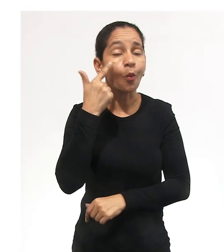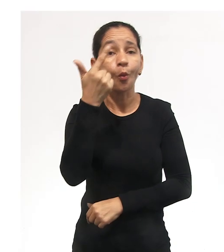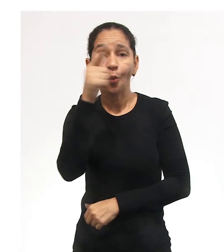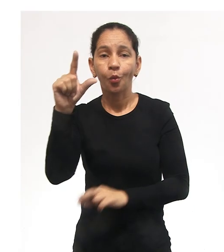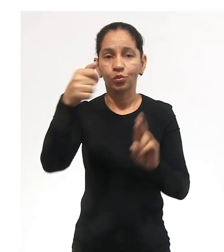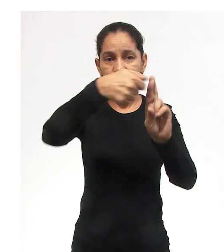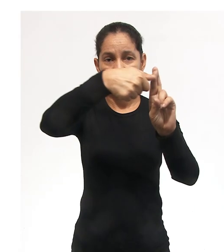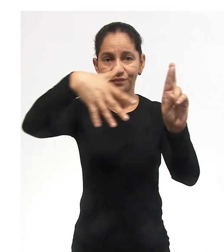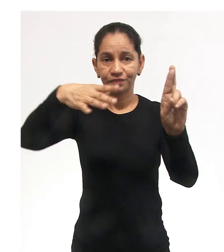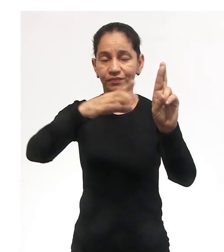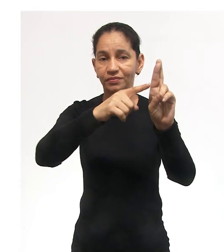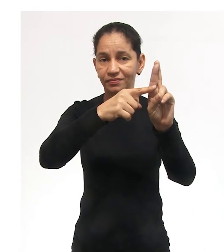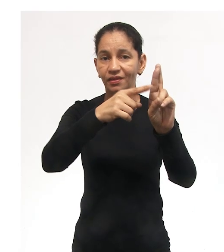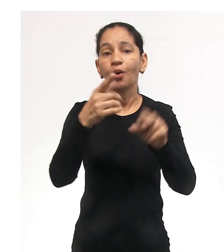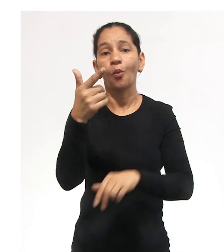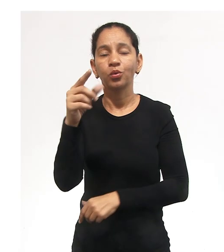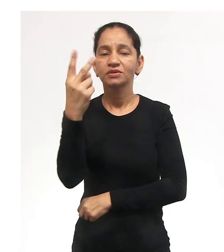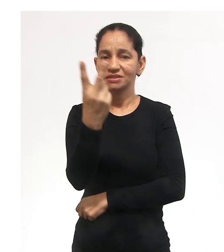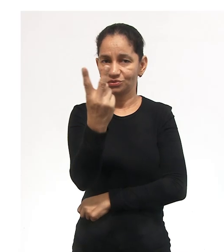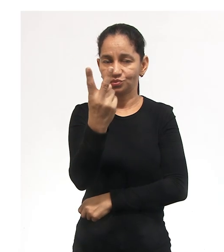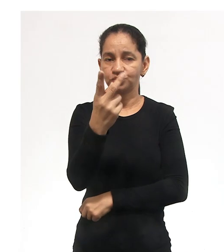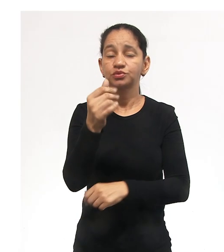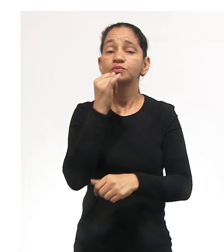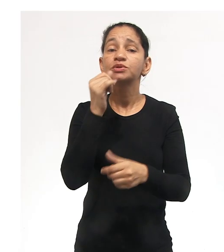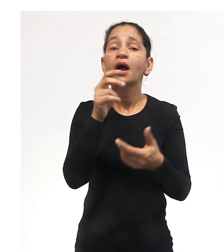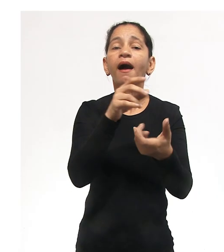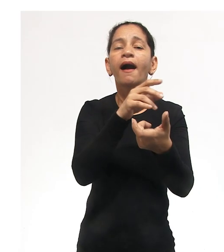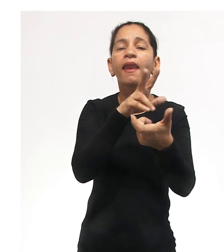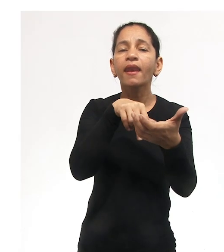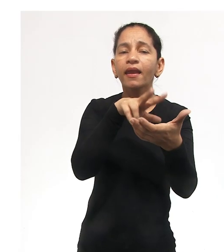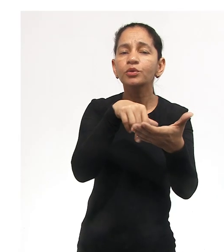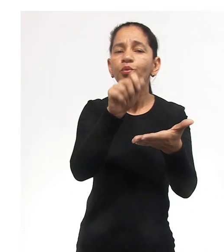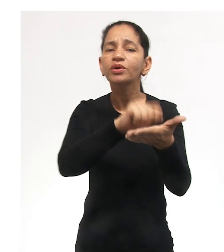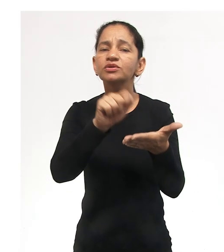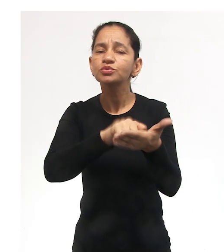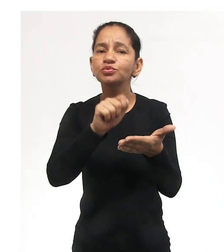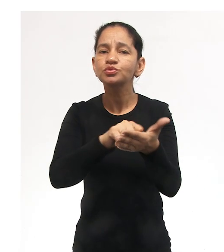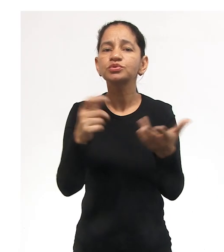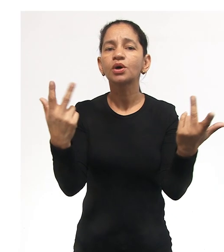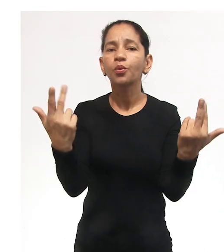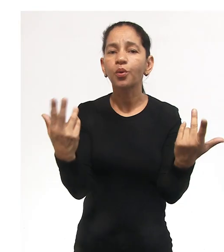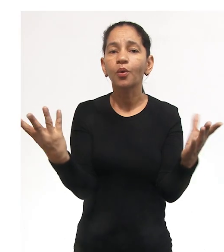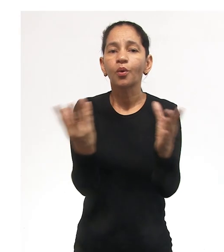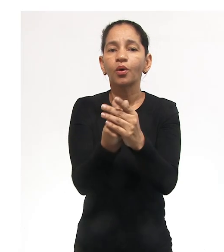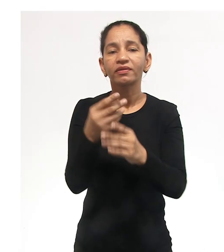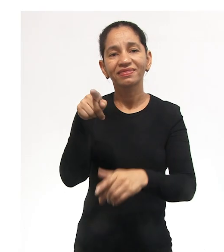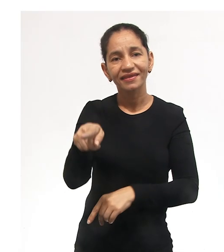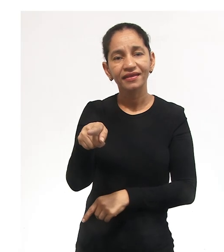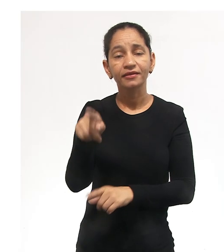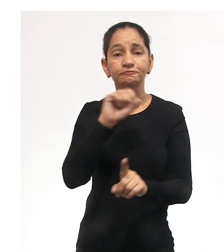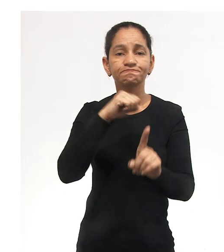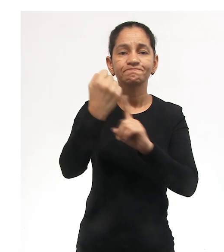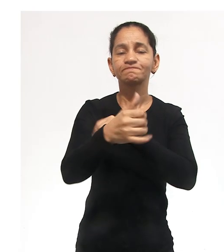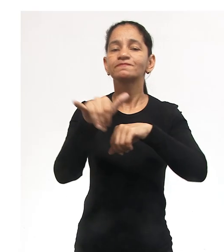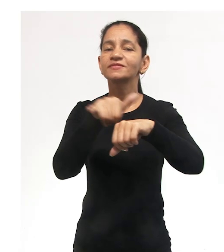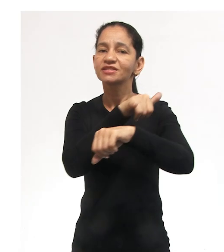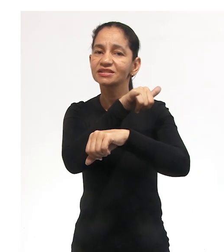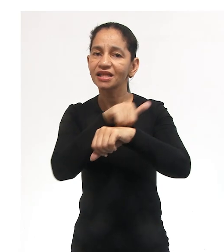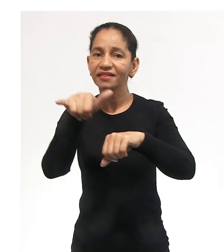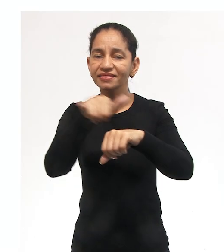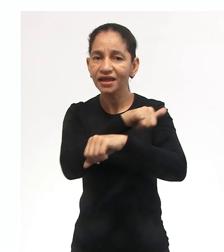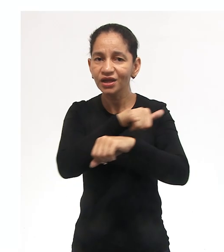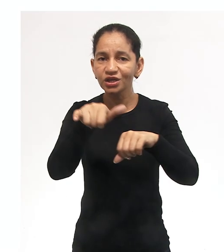aqui também leitura e escrita como prática social,